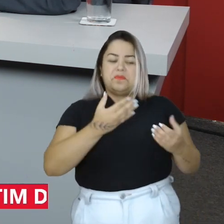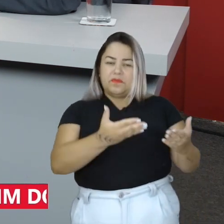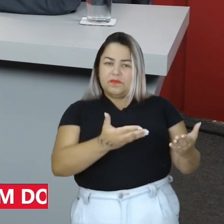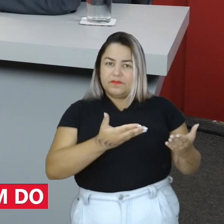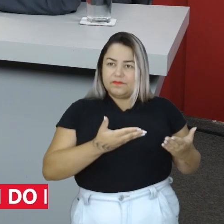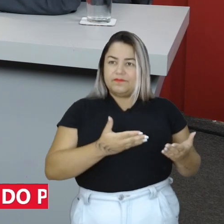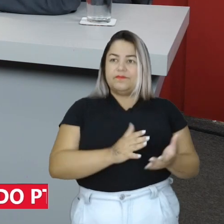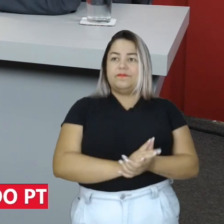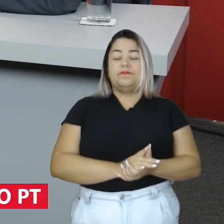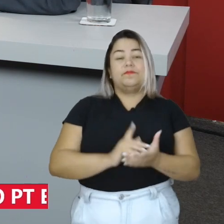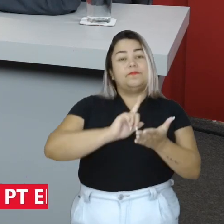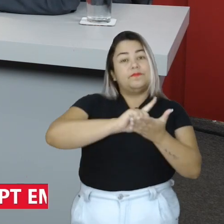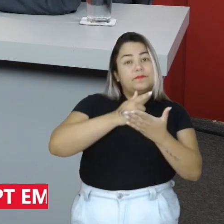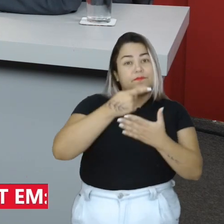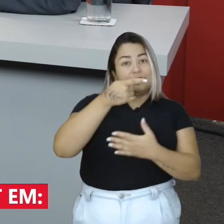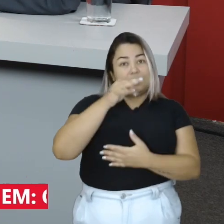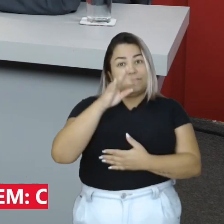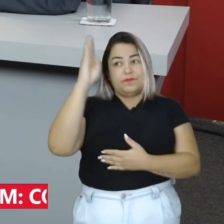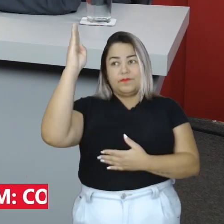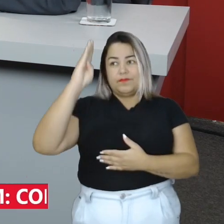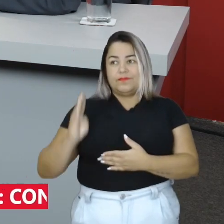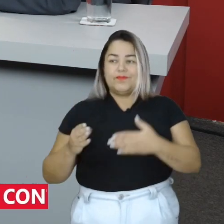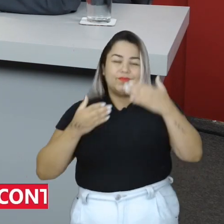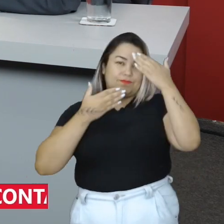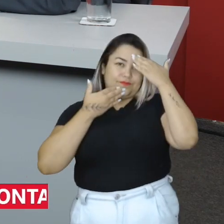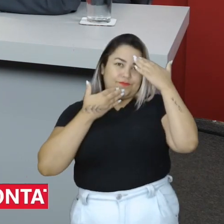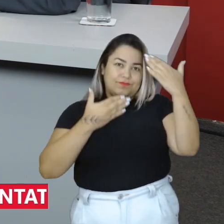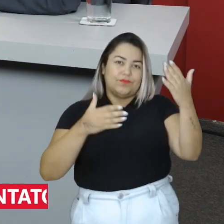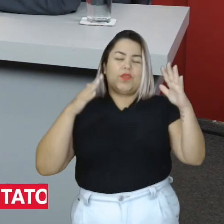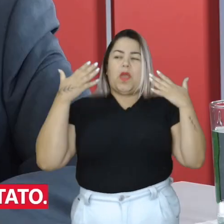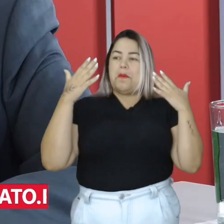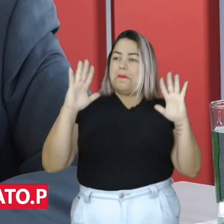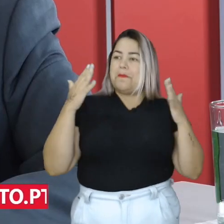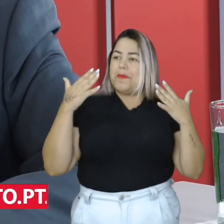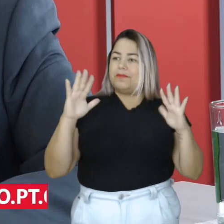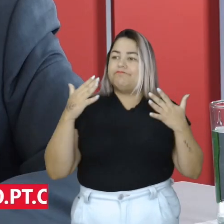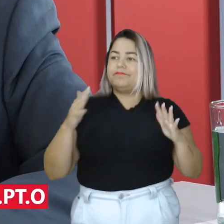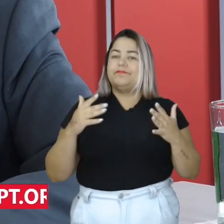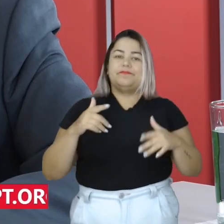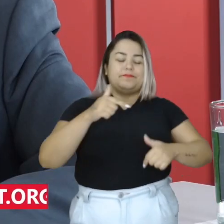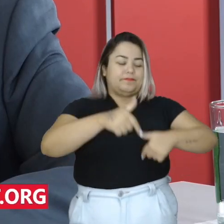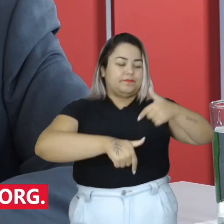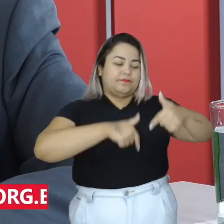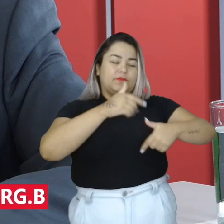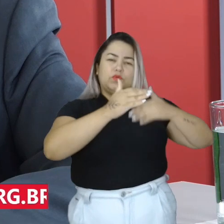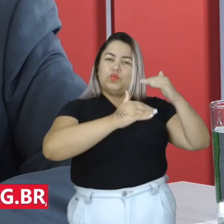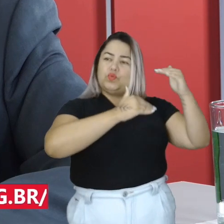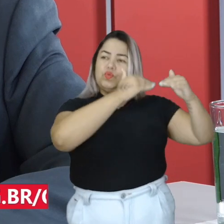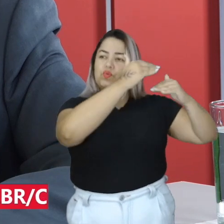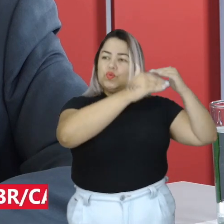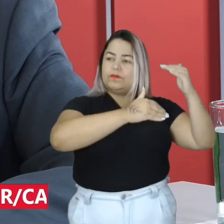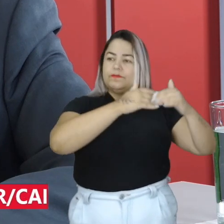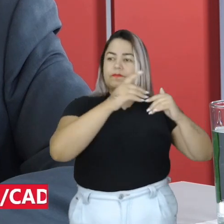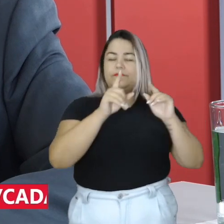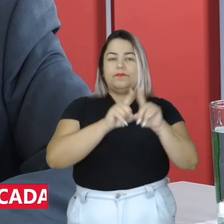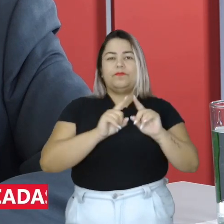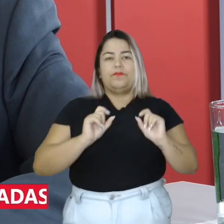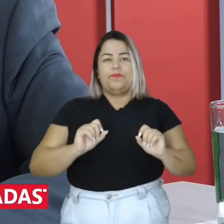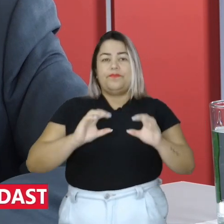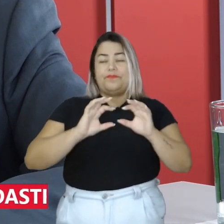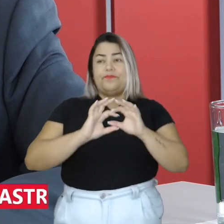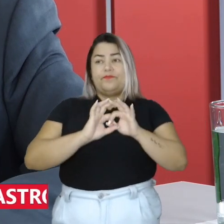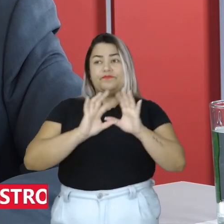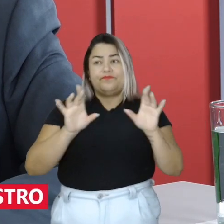bem-vindo ao Jornal PT Brasil. Eu que agradeço, parabenizar o trabalho que vocês desenvolvem e estamos à disposição para